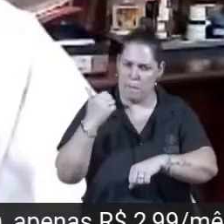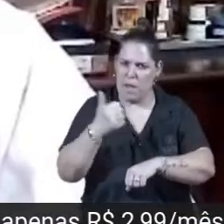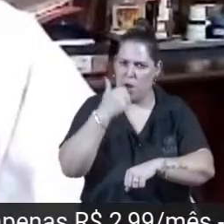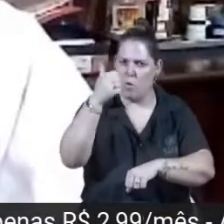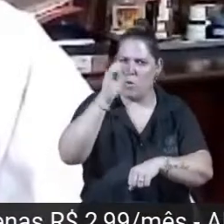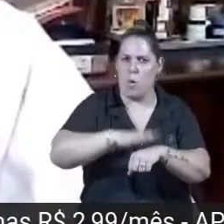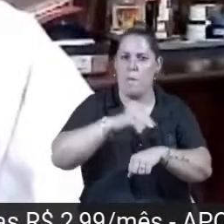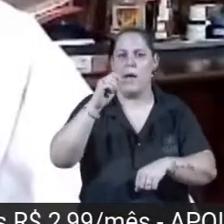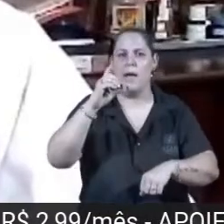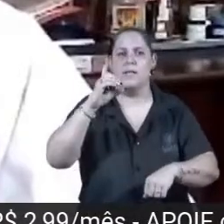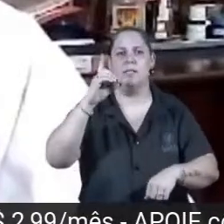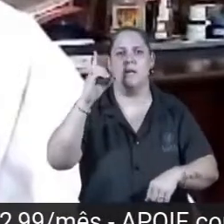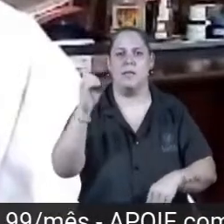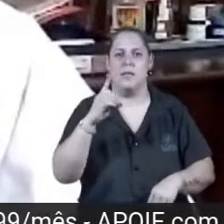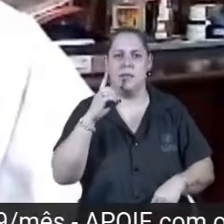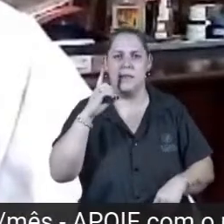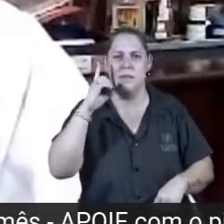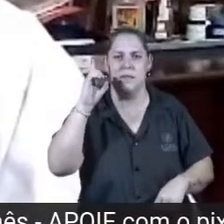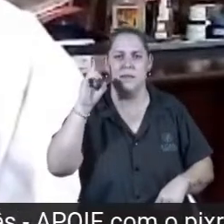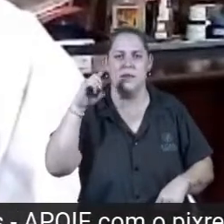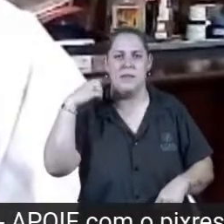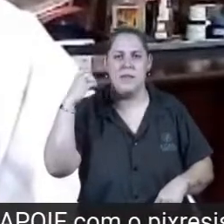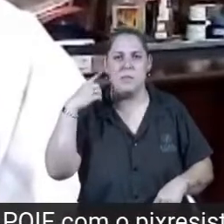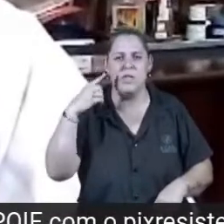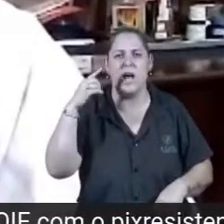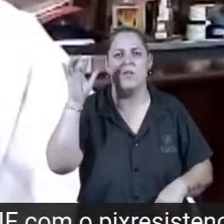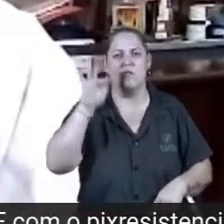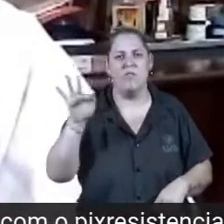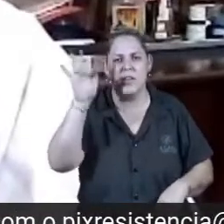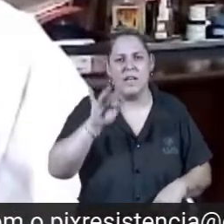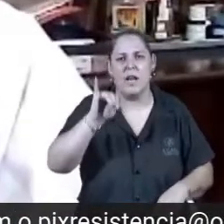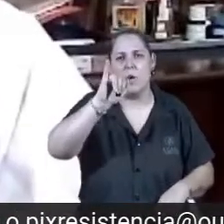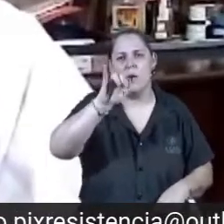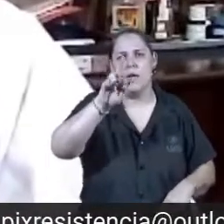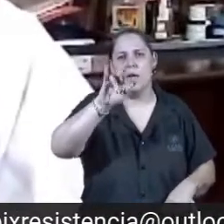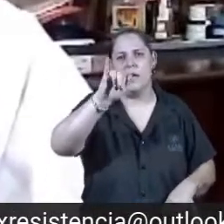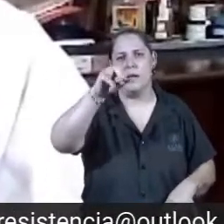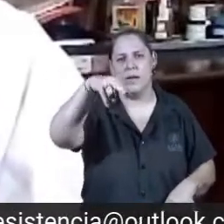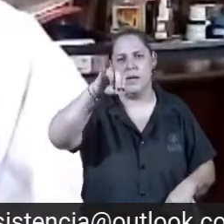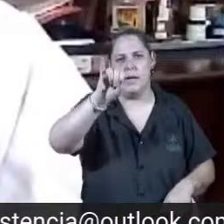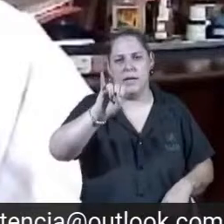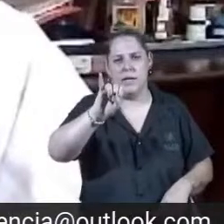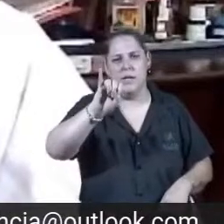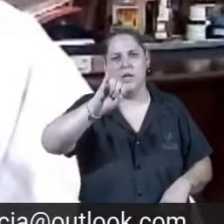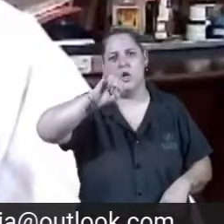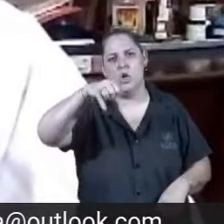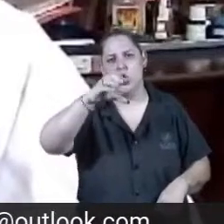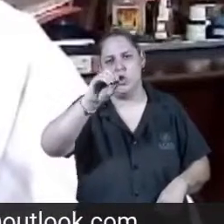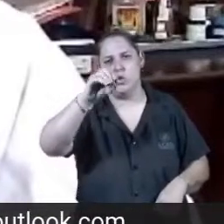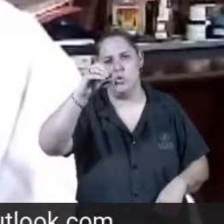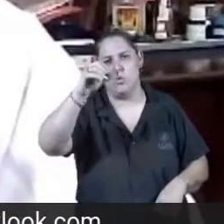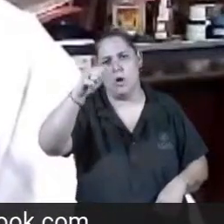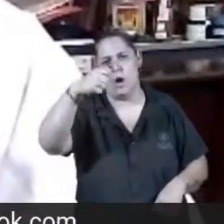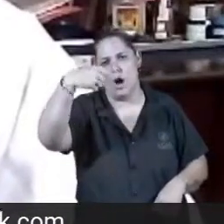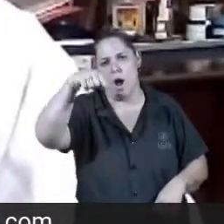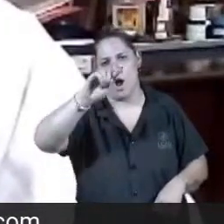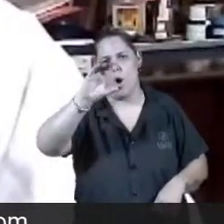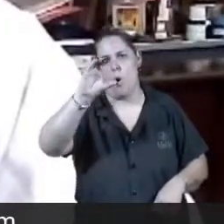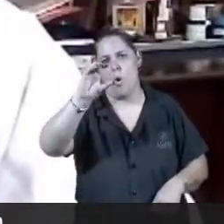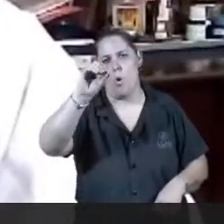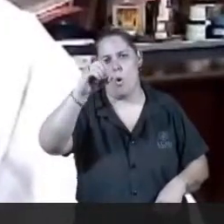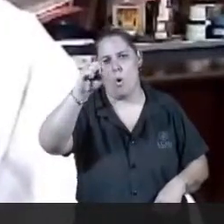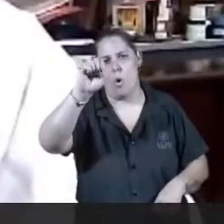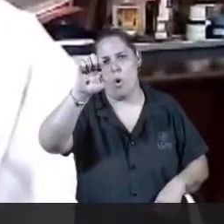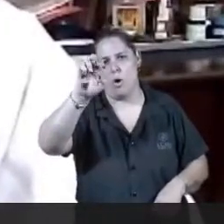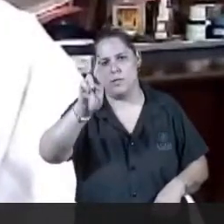os deputados federais na nossa bancada, a Irina, o João Kozer, agora o Salomão, enfim. Portanto,